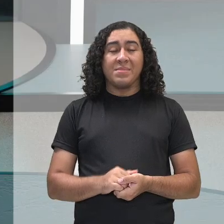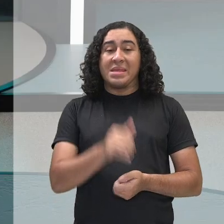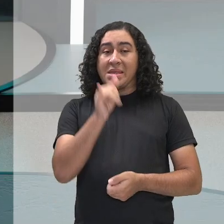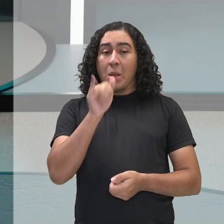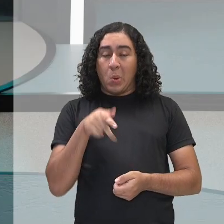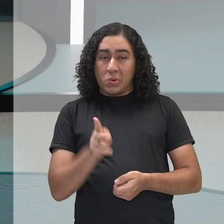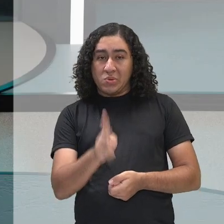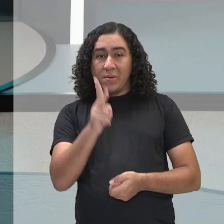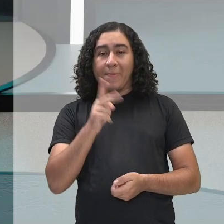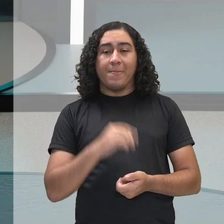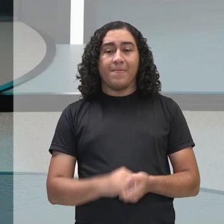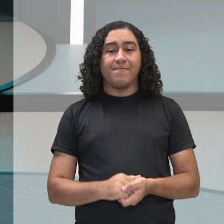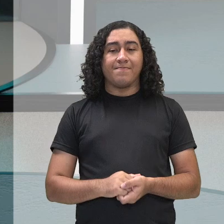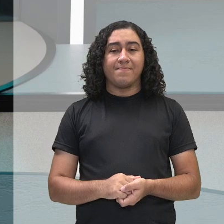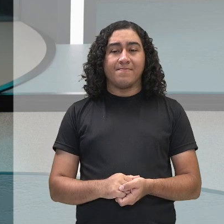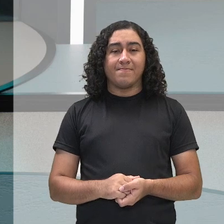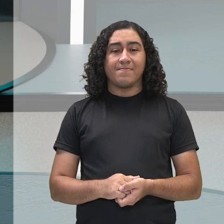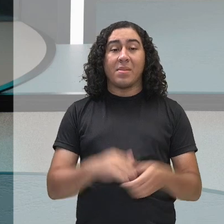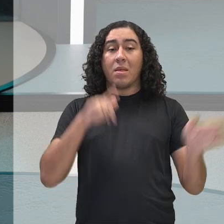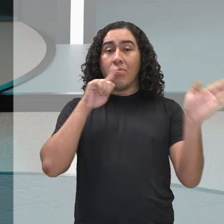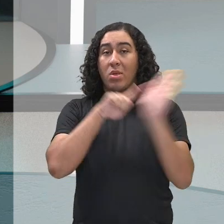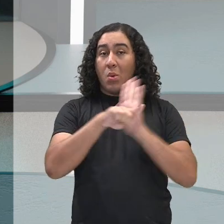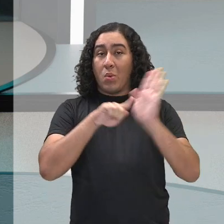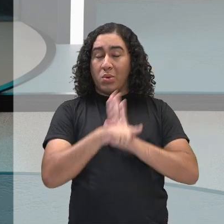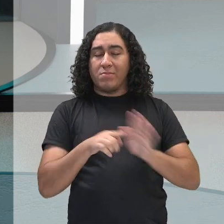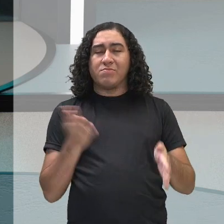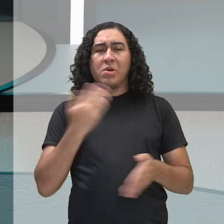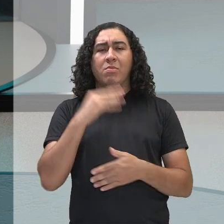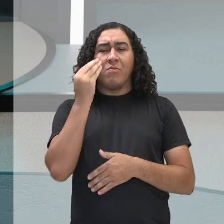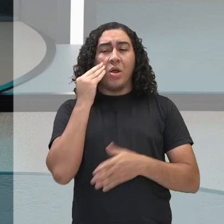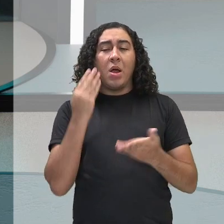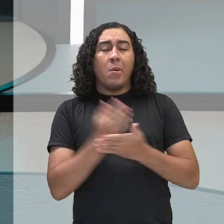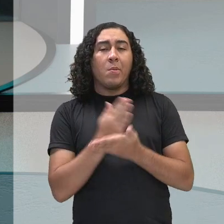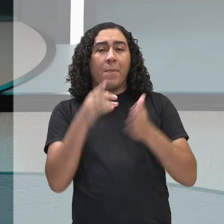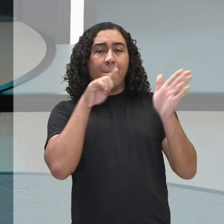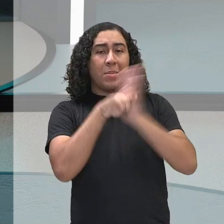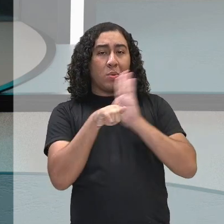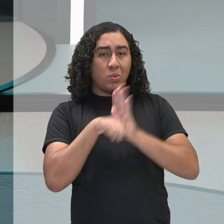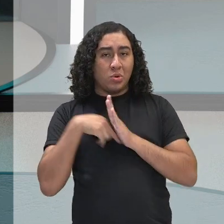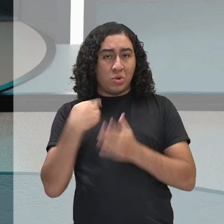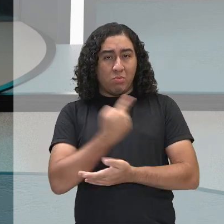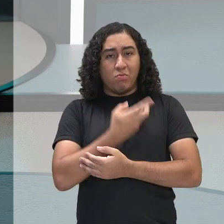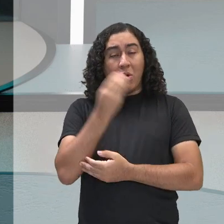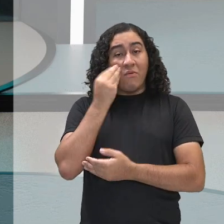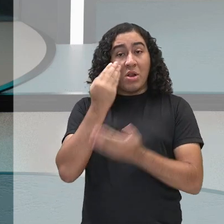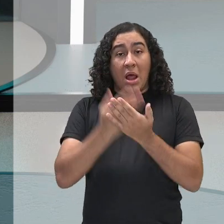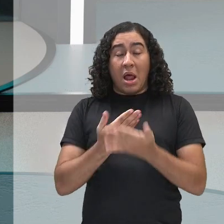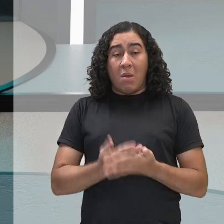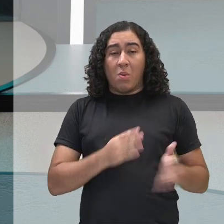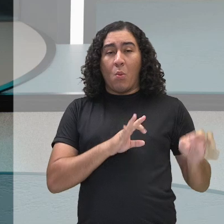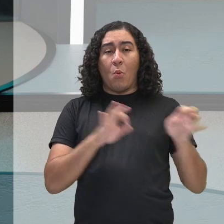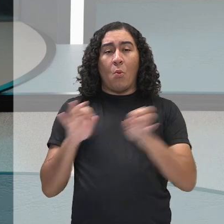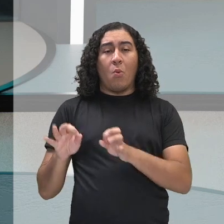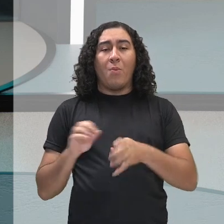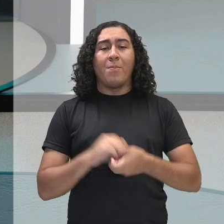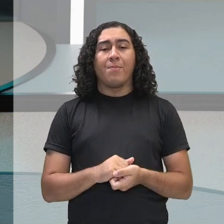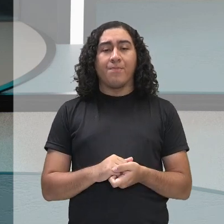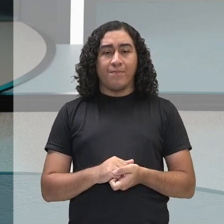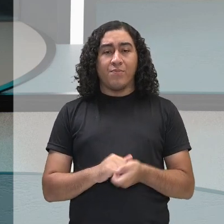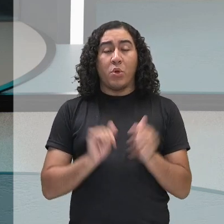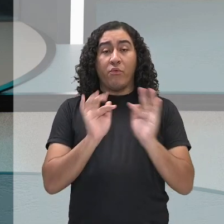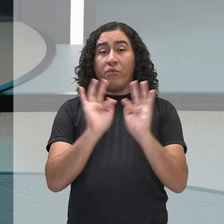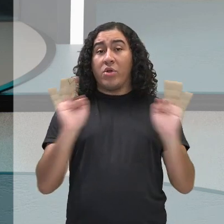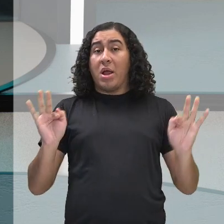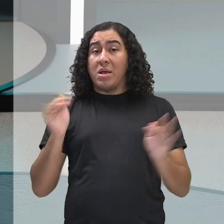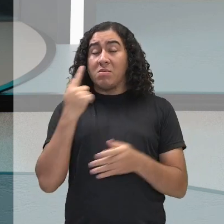greetings. Olha aí, gente, questions. Vamos ver algumas que a gente viu durante a nossa aula, não é? How have you been? How have you been?